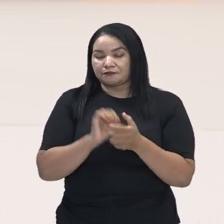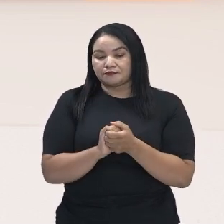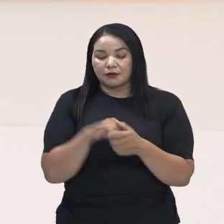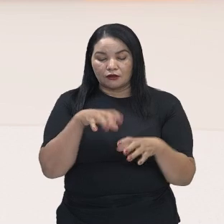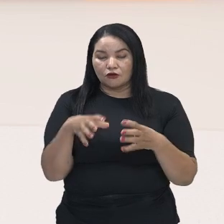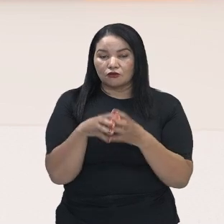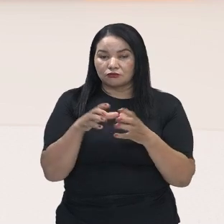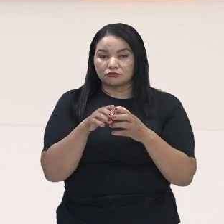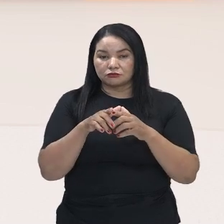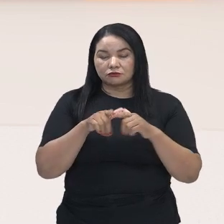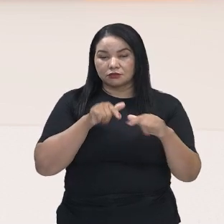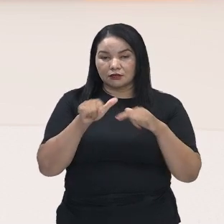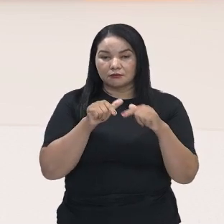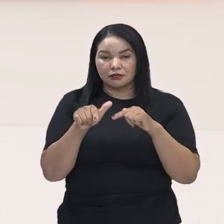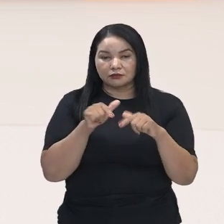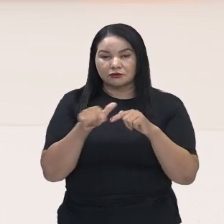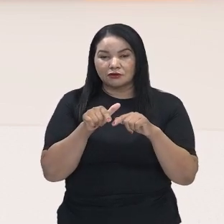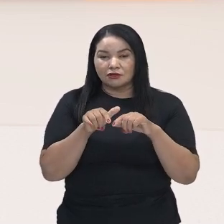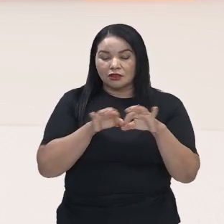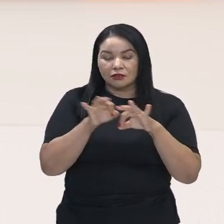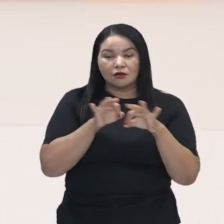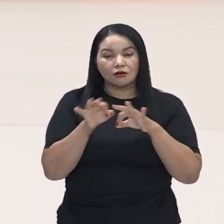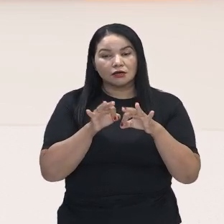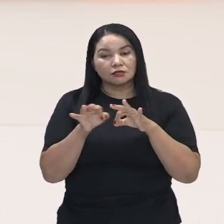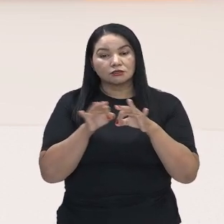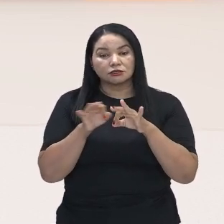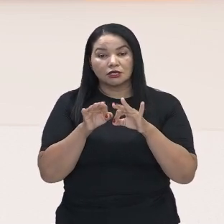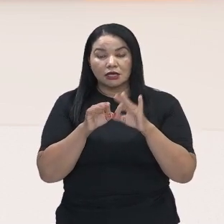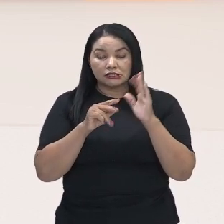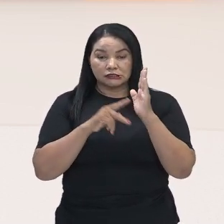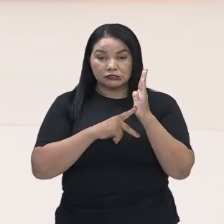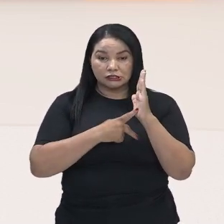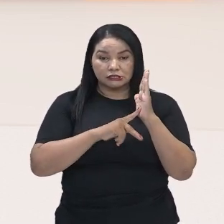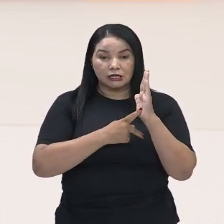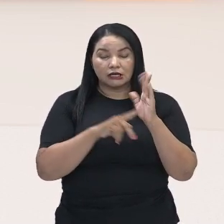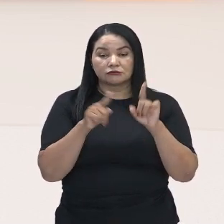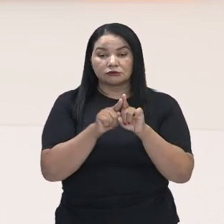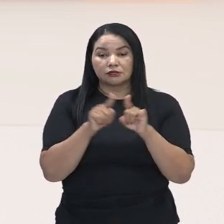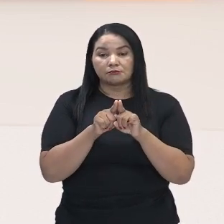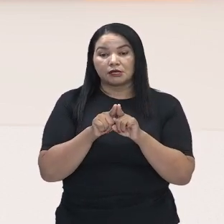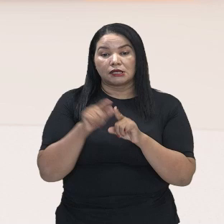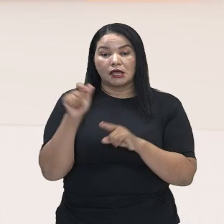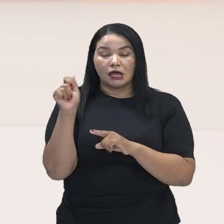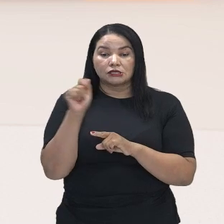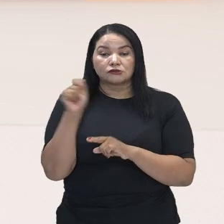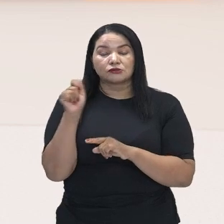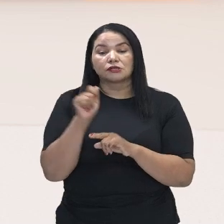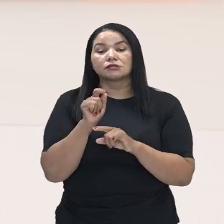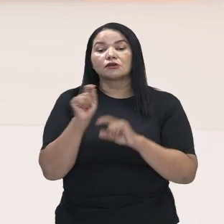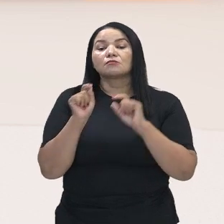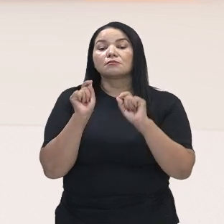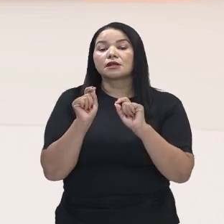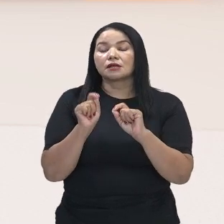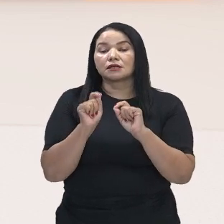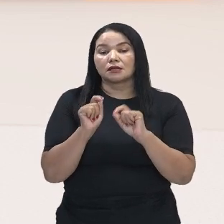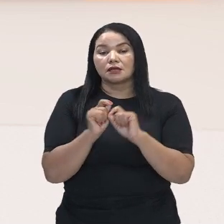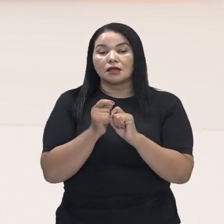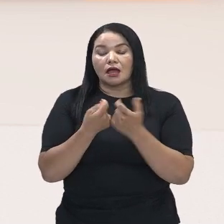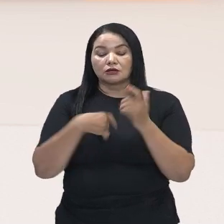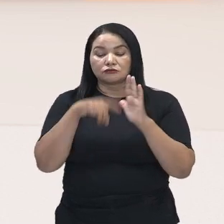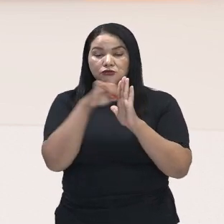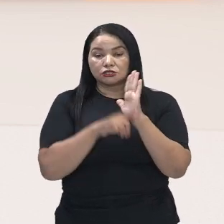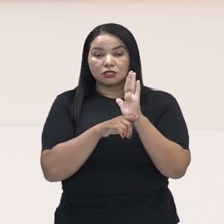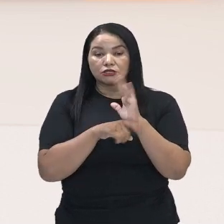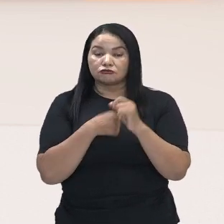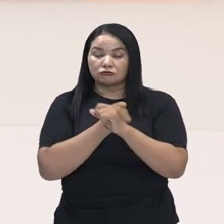começaram a se organizar em sindicatos e associações para defender seus interesses coletivos.